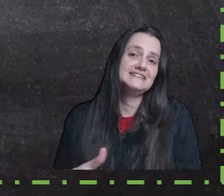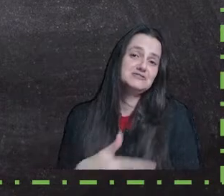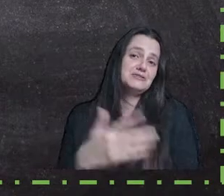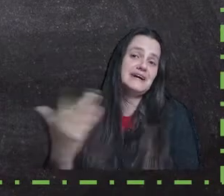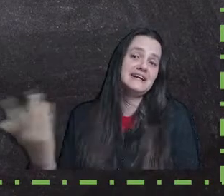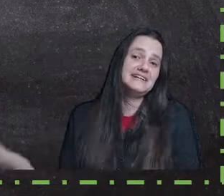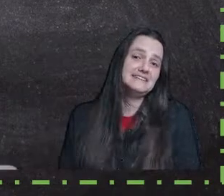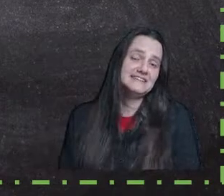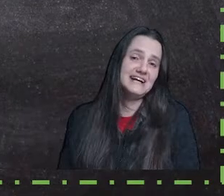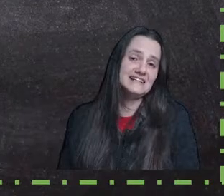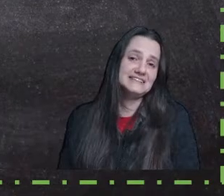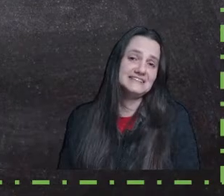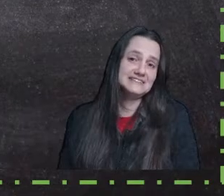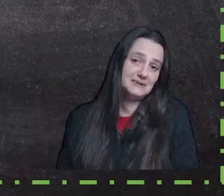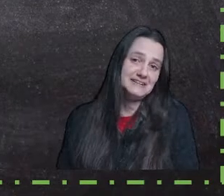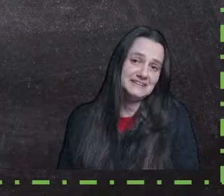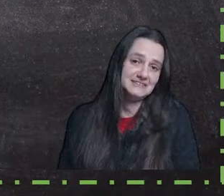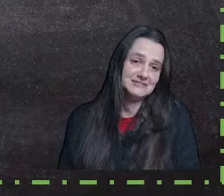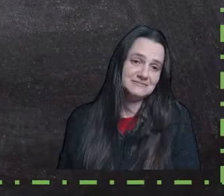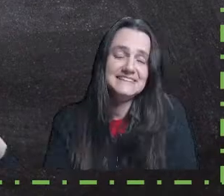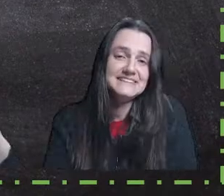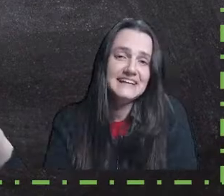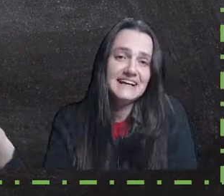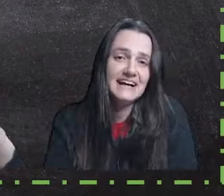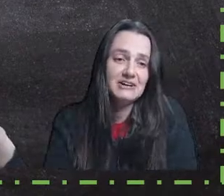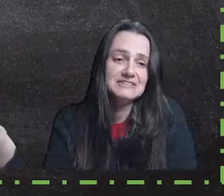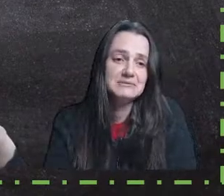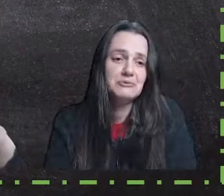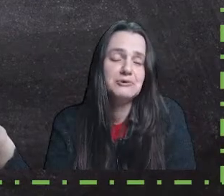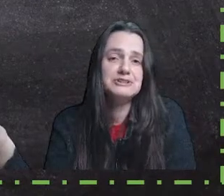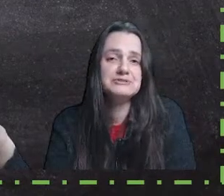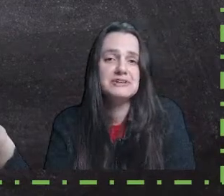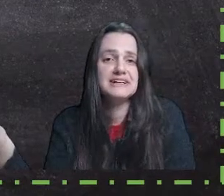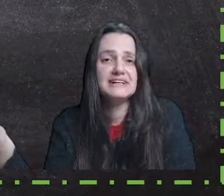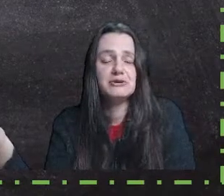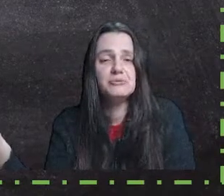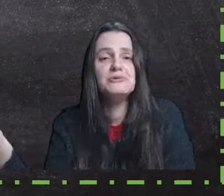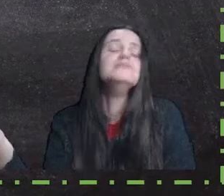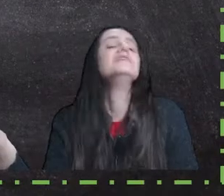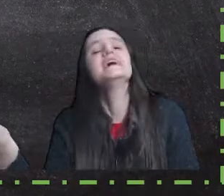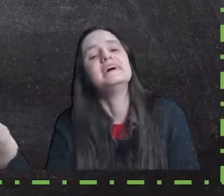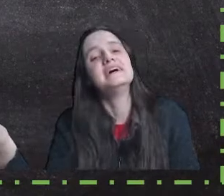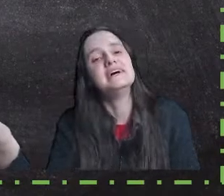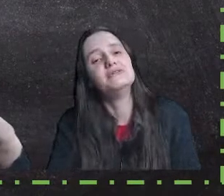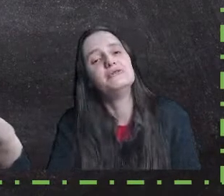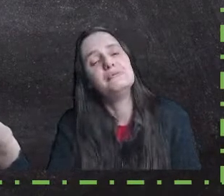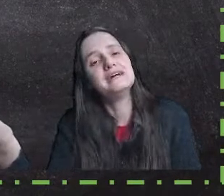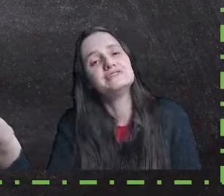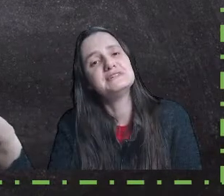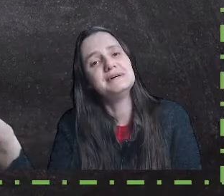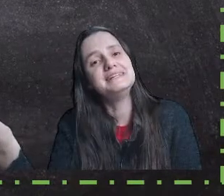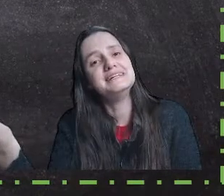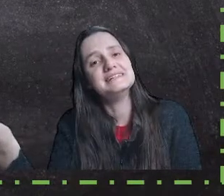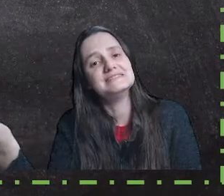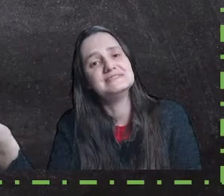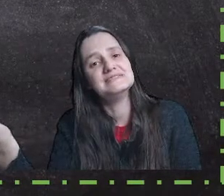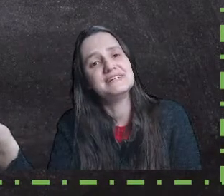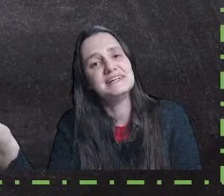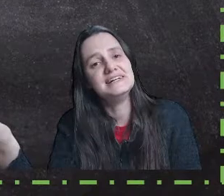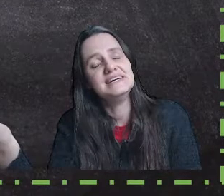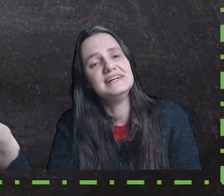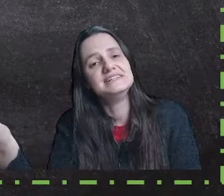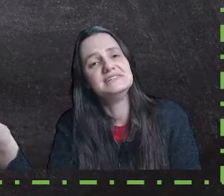vai transformar em cidade? Desmatando. E a terceira causa muito comum é o comércio da